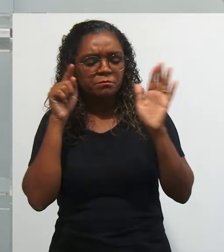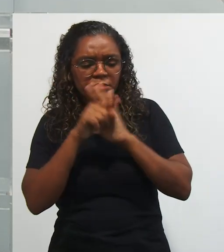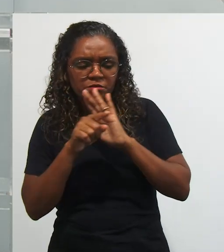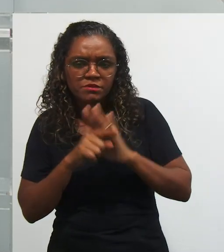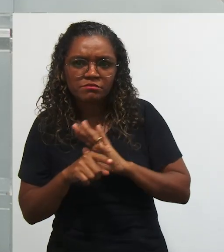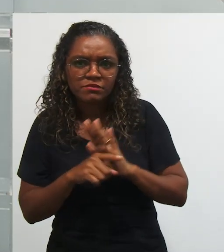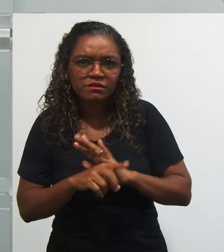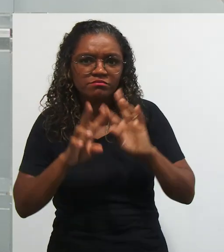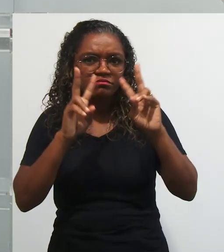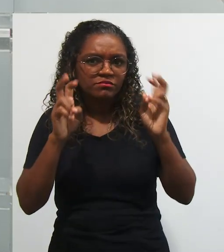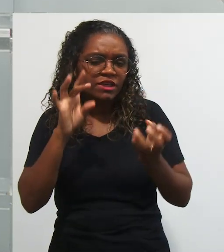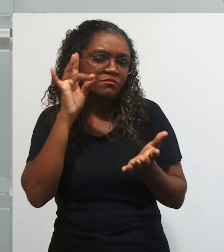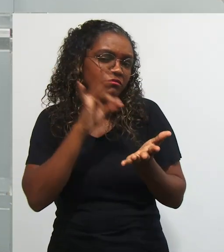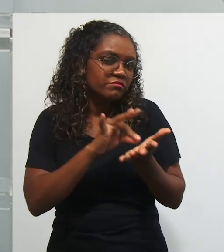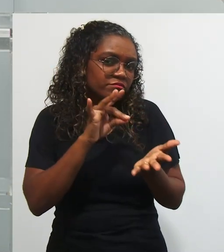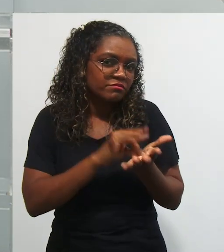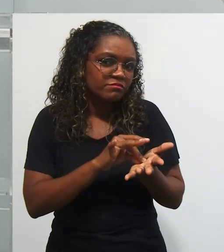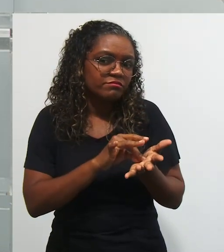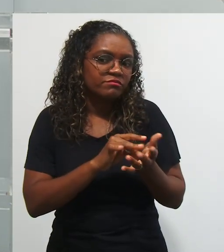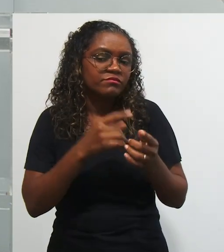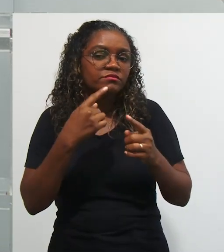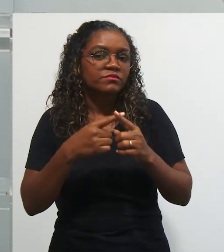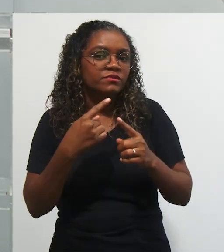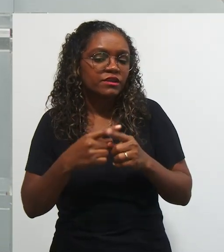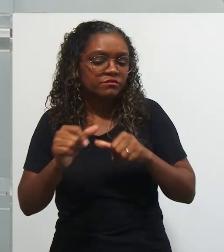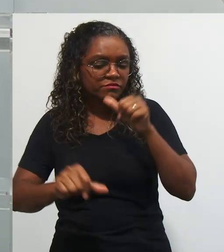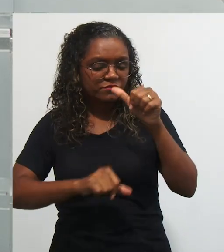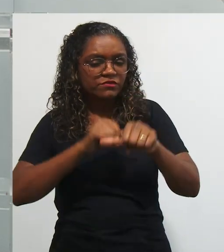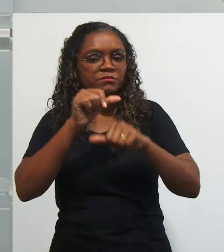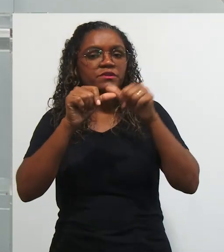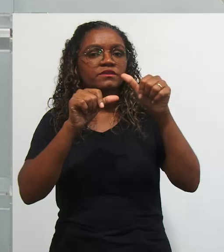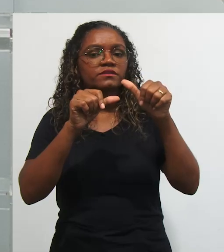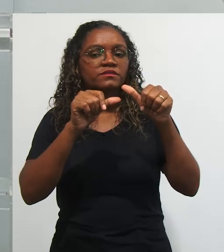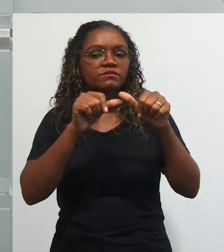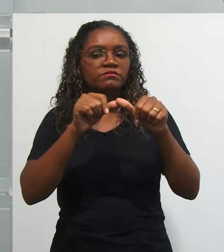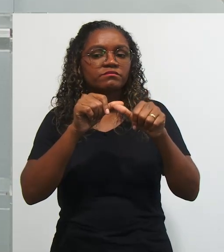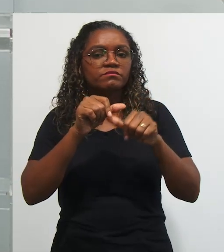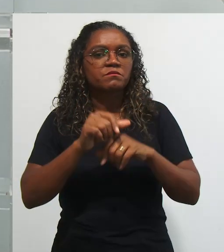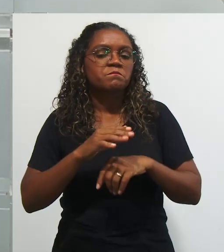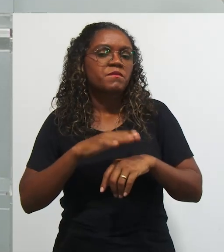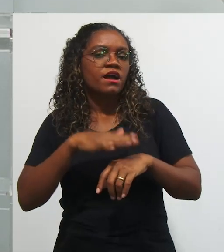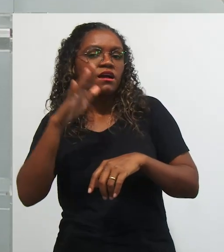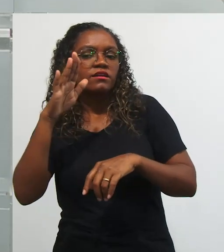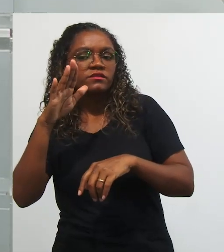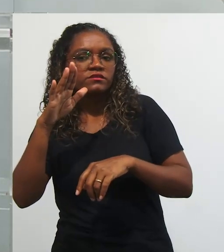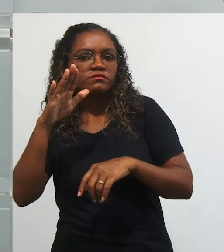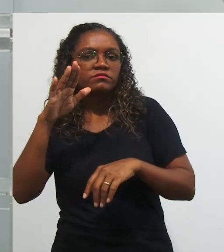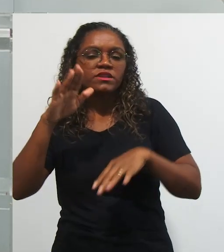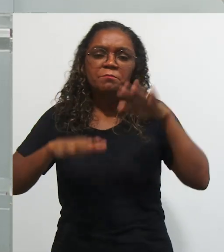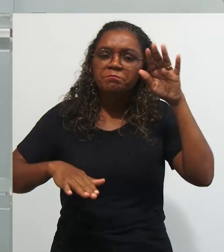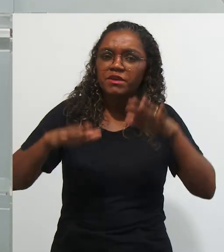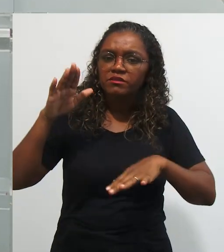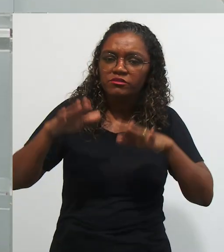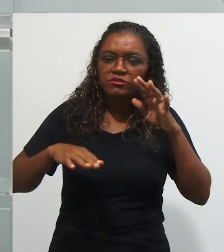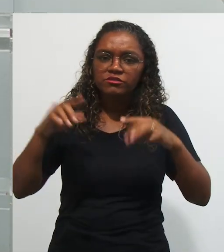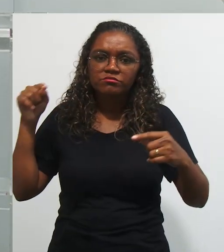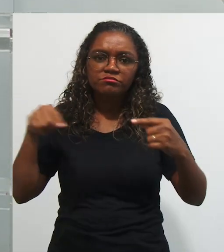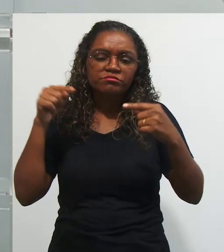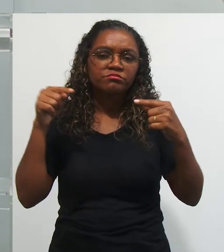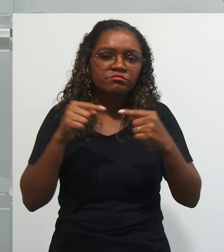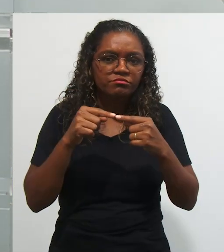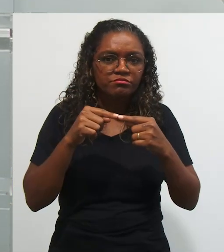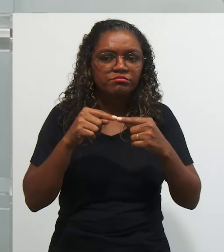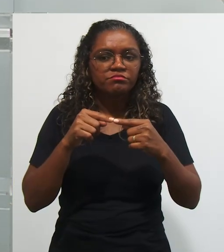sobre essa realidade para que essa realidade possa ser transformada, tanto mais ou menos de acordo com as condições que